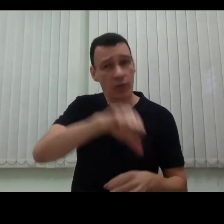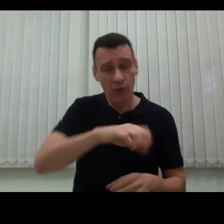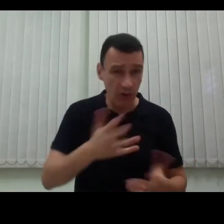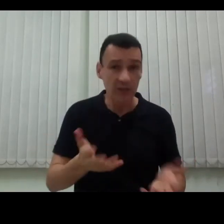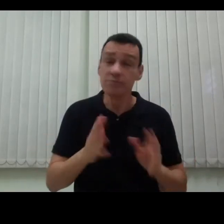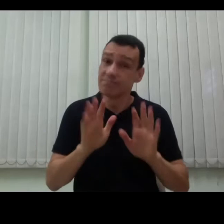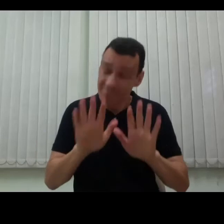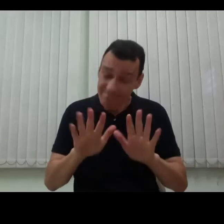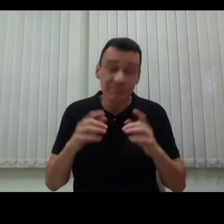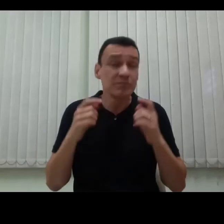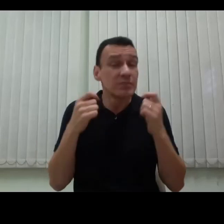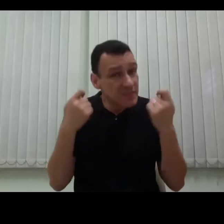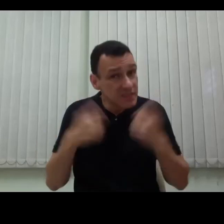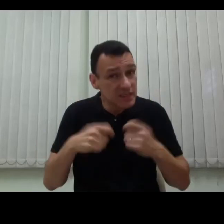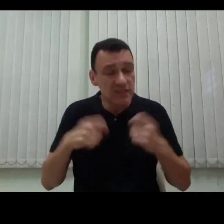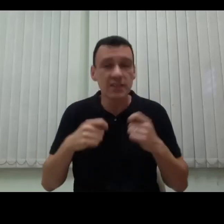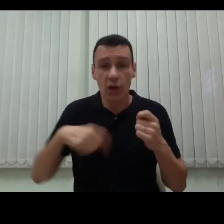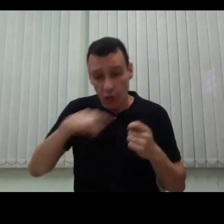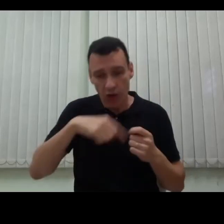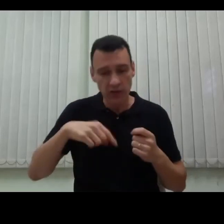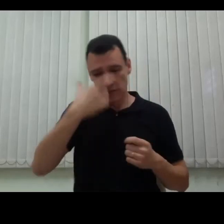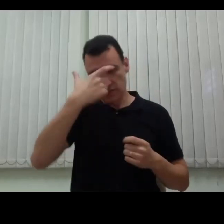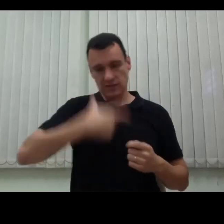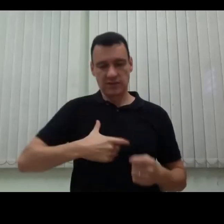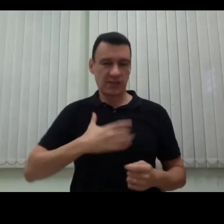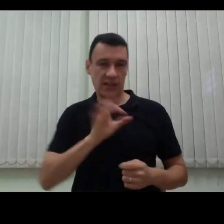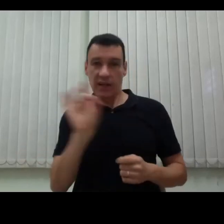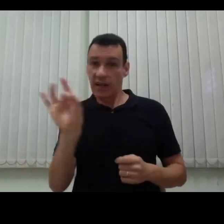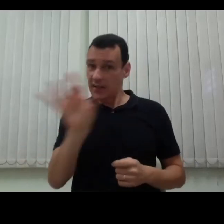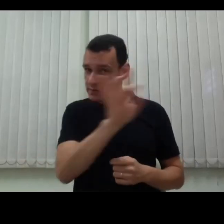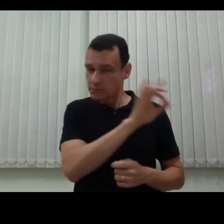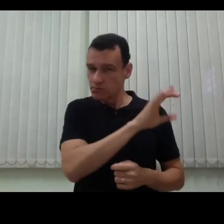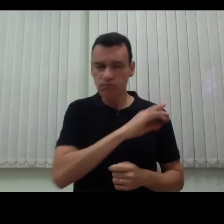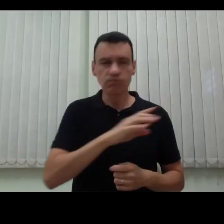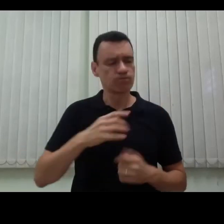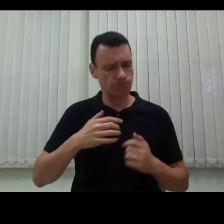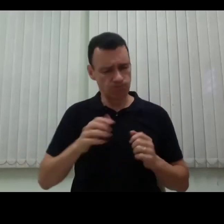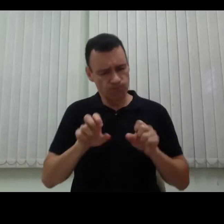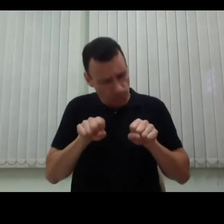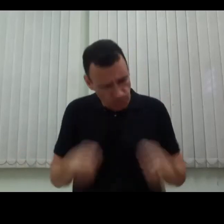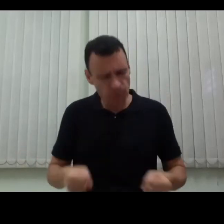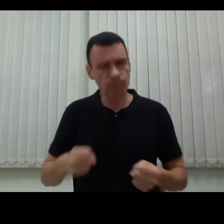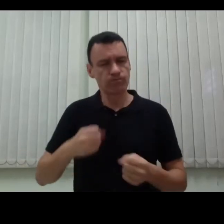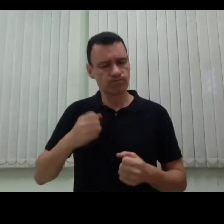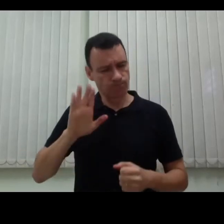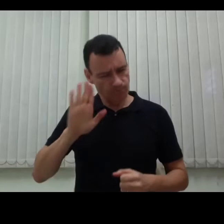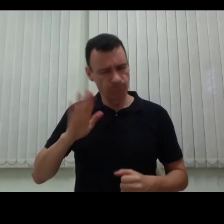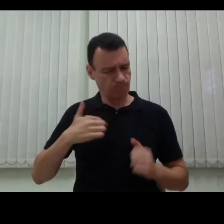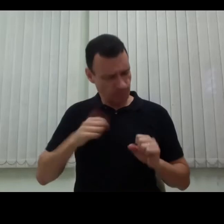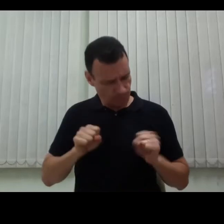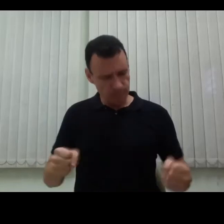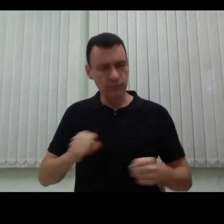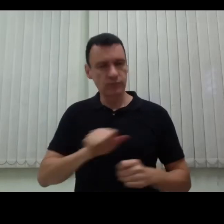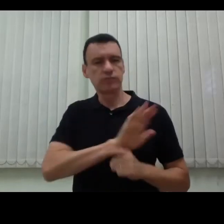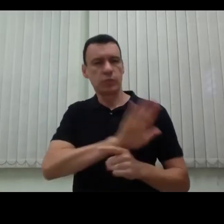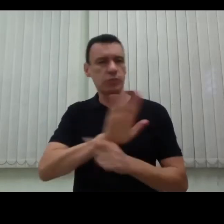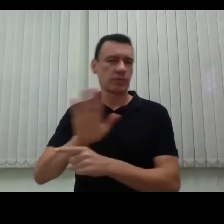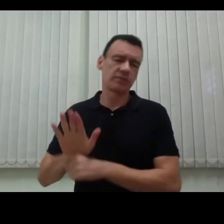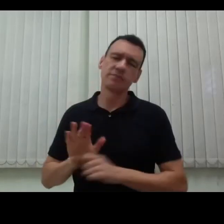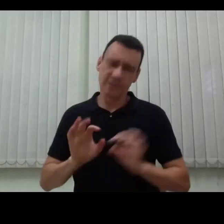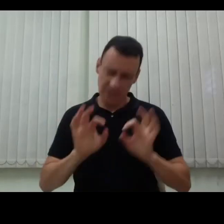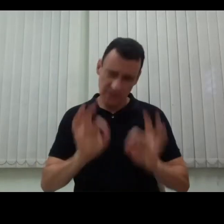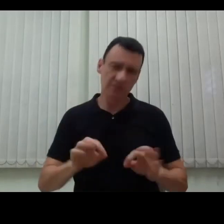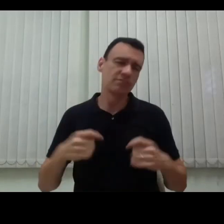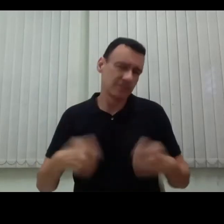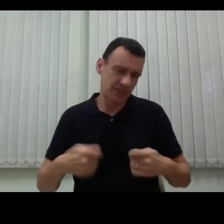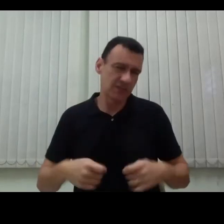com essa causa, né? Como se tem dito, todo mundo tem ouvido isso todos os dias atualmente,